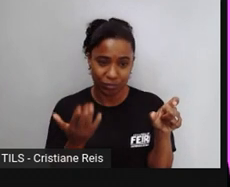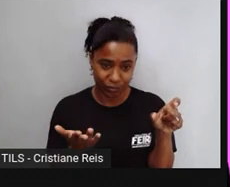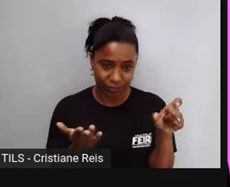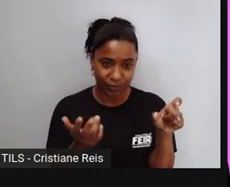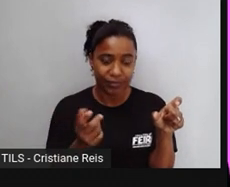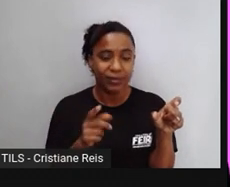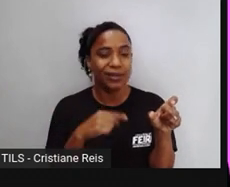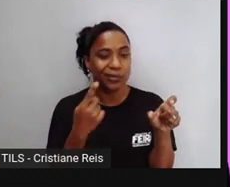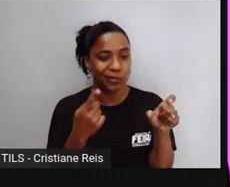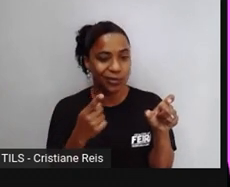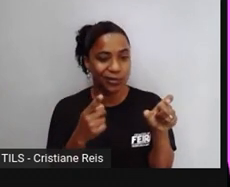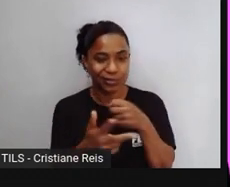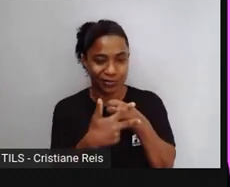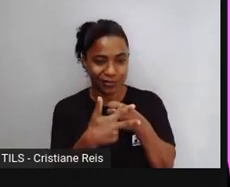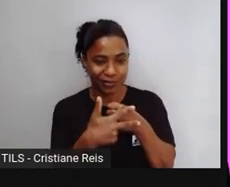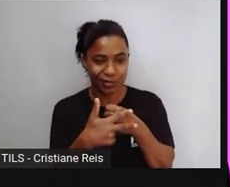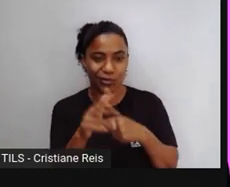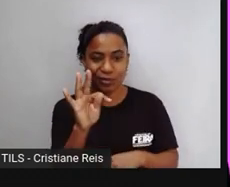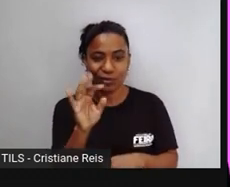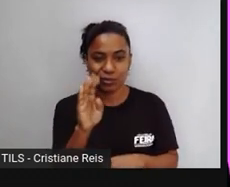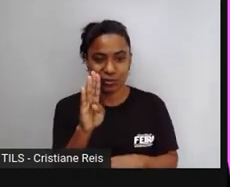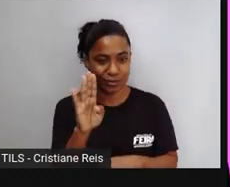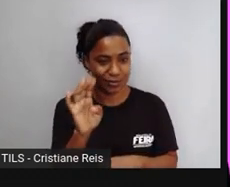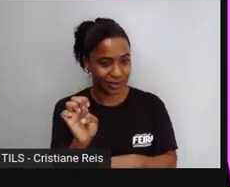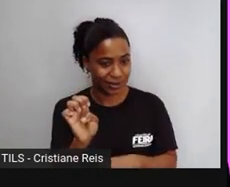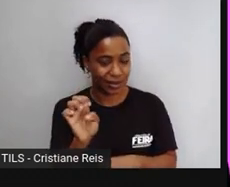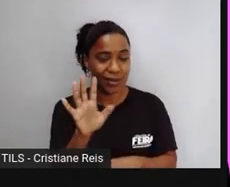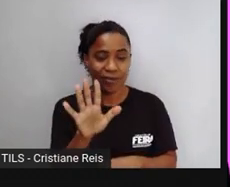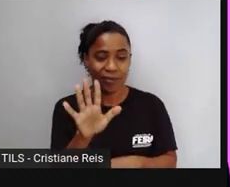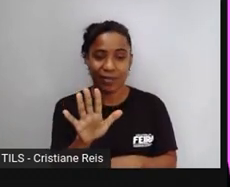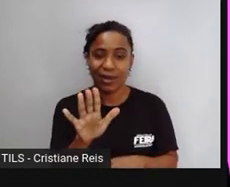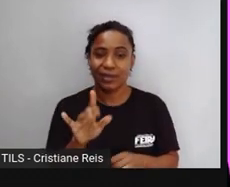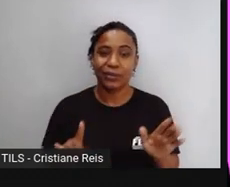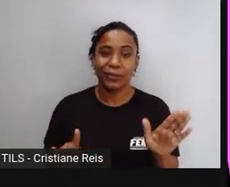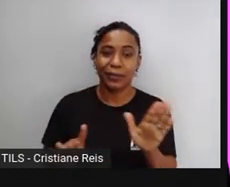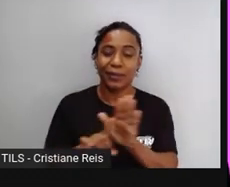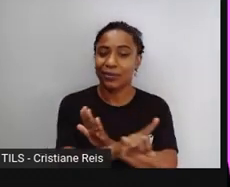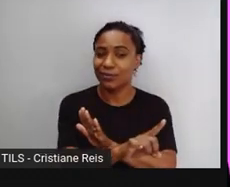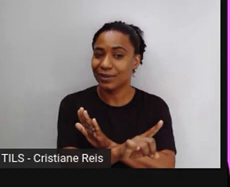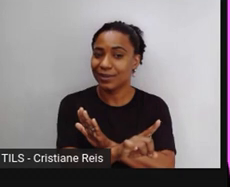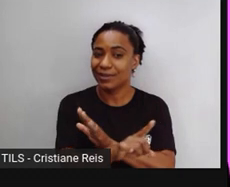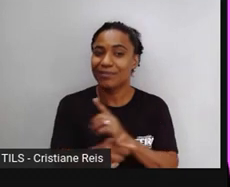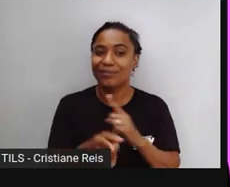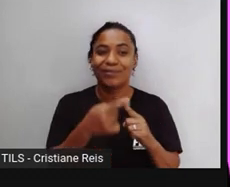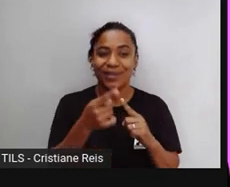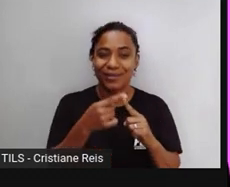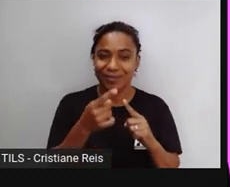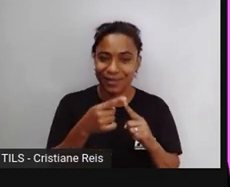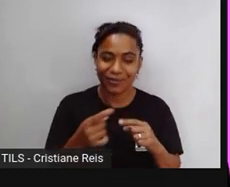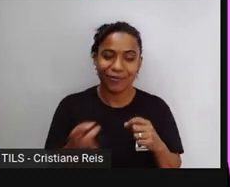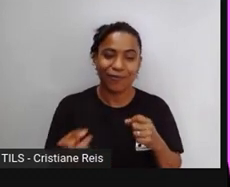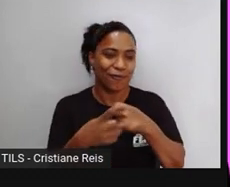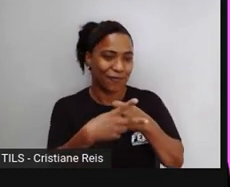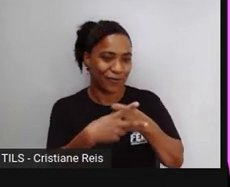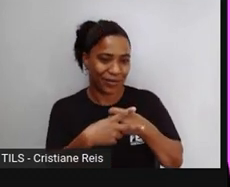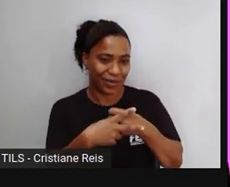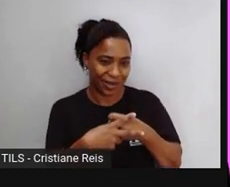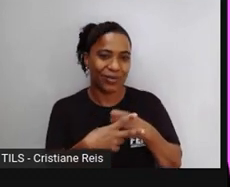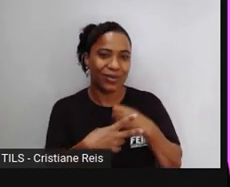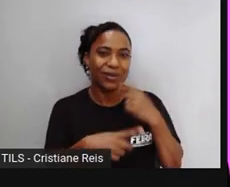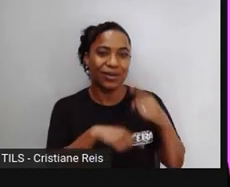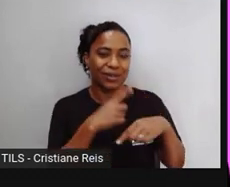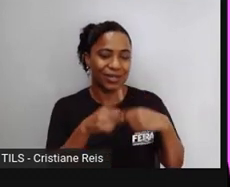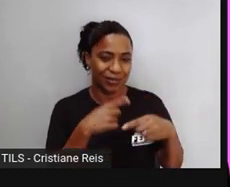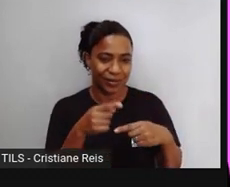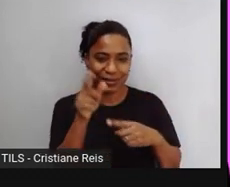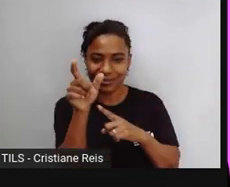be. Mas na interrogativa, você vai inverter. Primeiro o verbo to be, depois o sujeito da